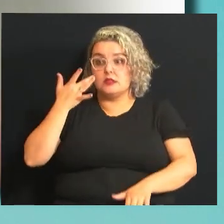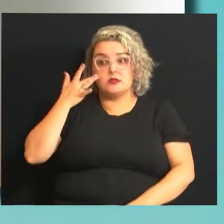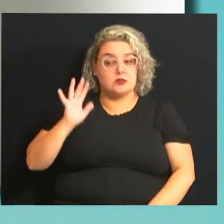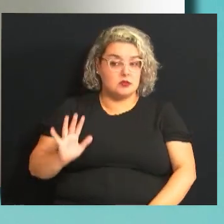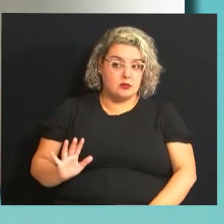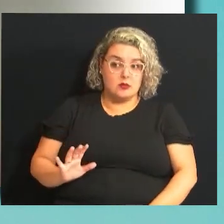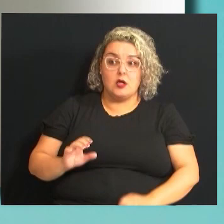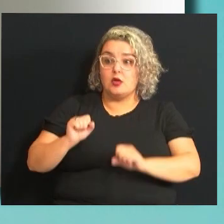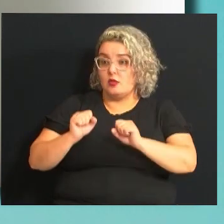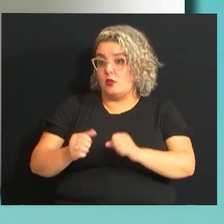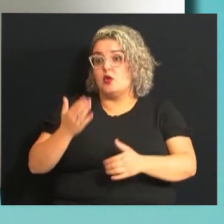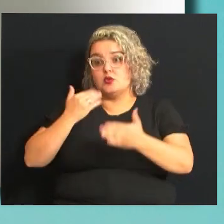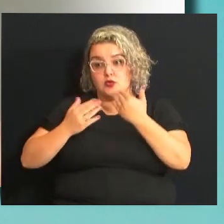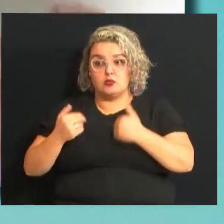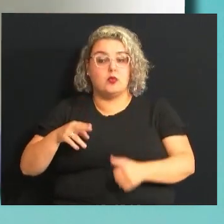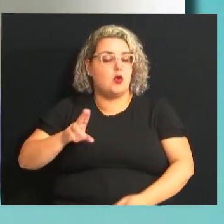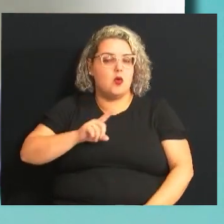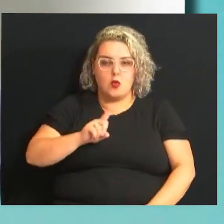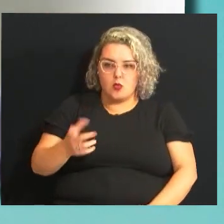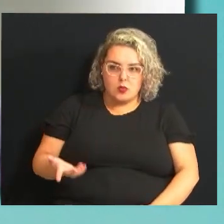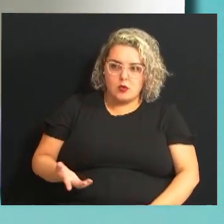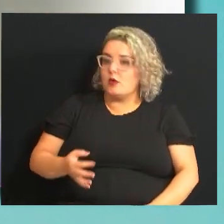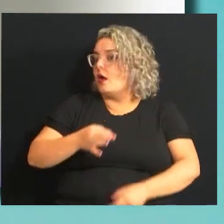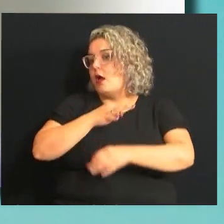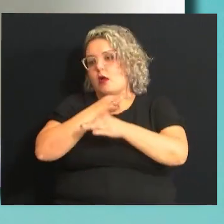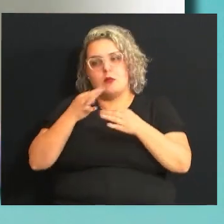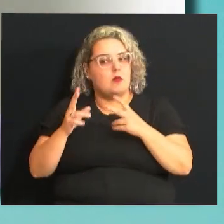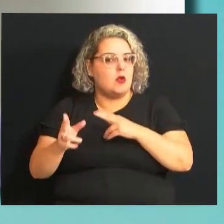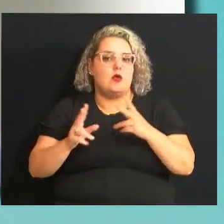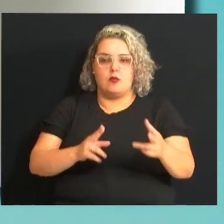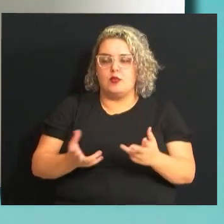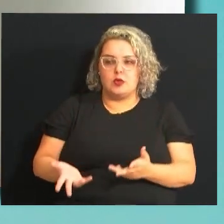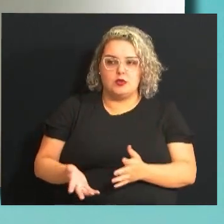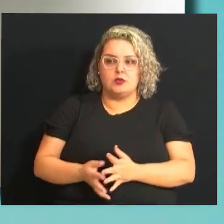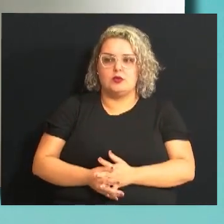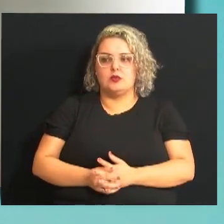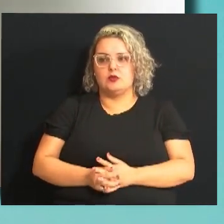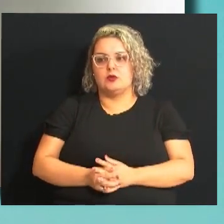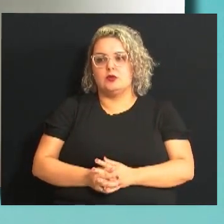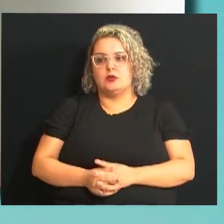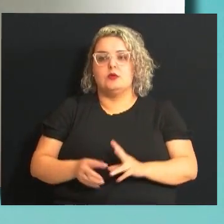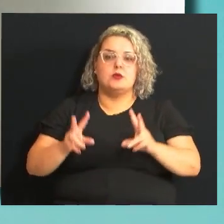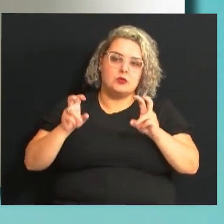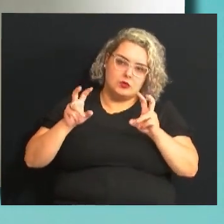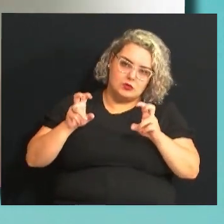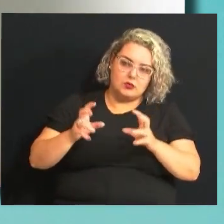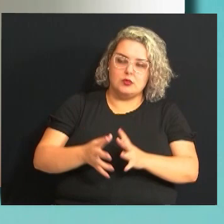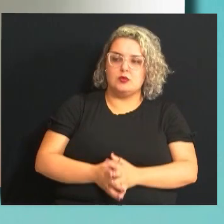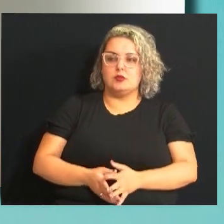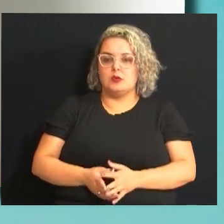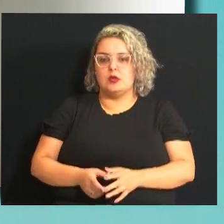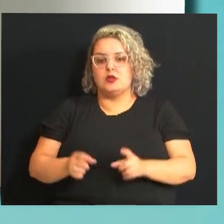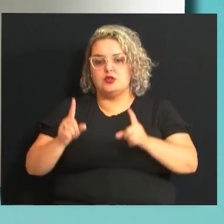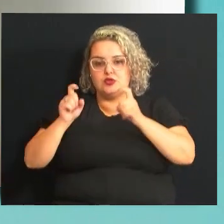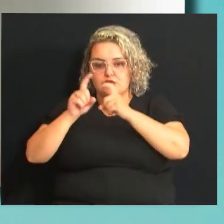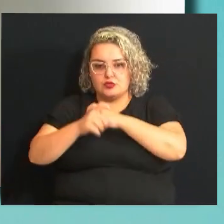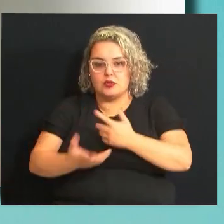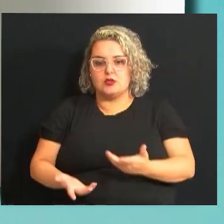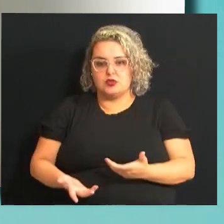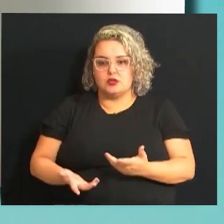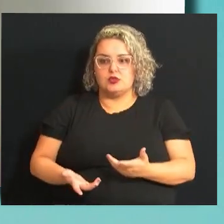assim, ter que trabalhar com itens que as pessoas não vão talvez saber que aquilo pode ser consumido, deve ser consumido, que aquilo é perfeito